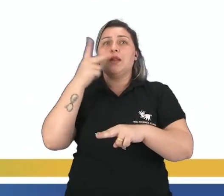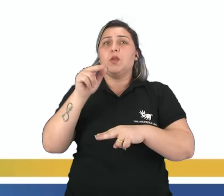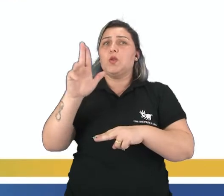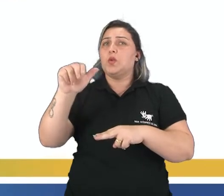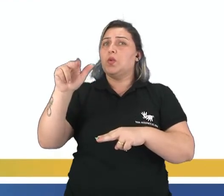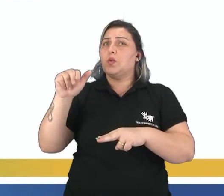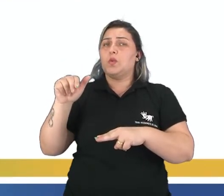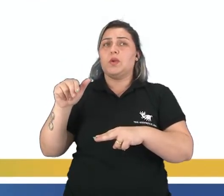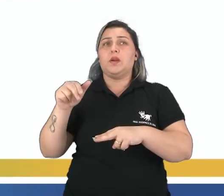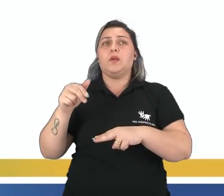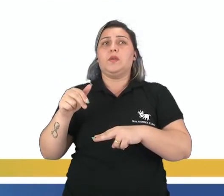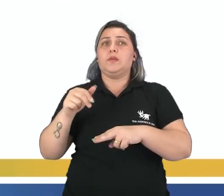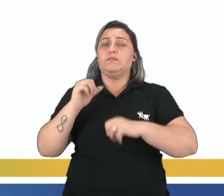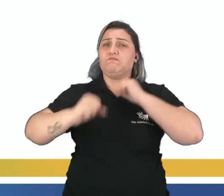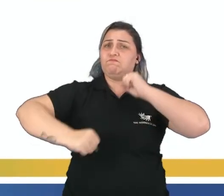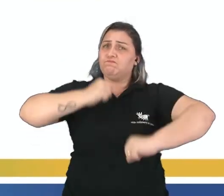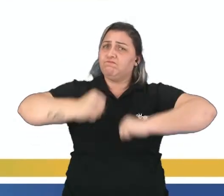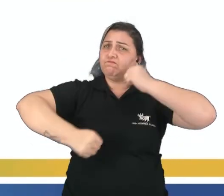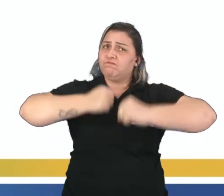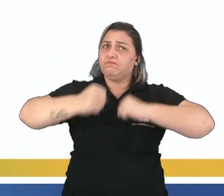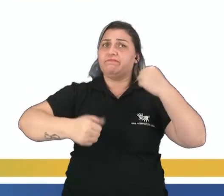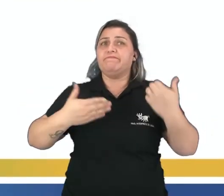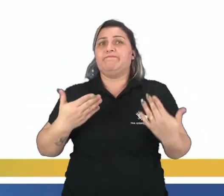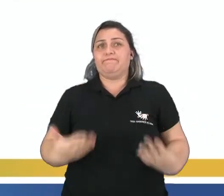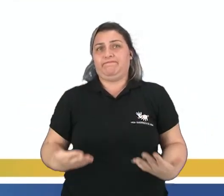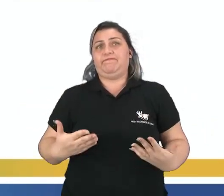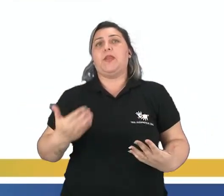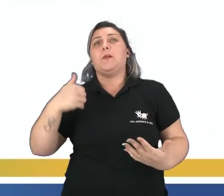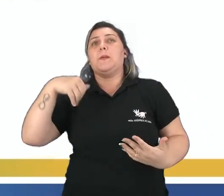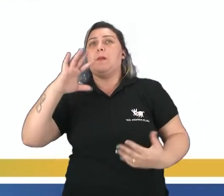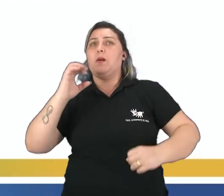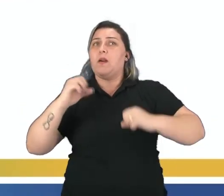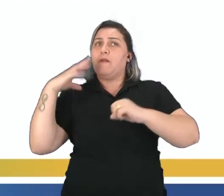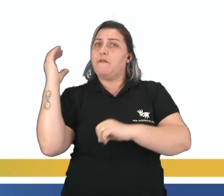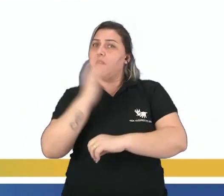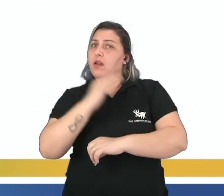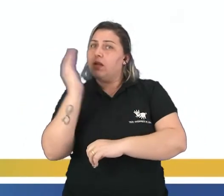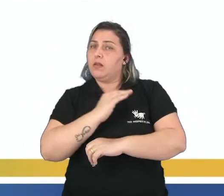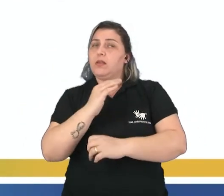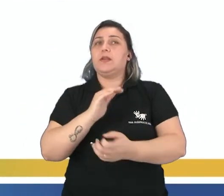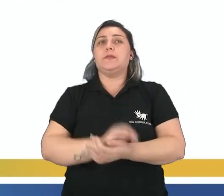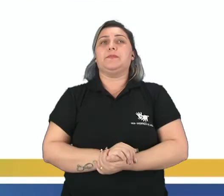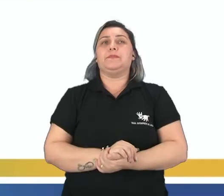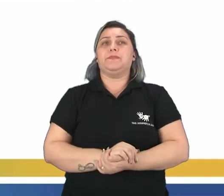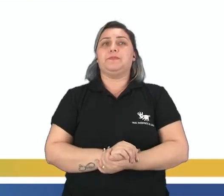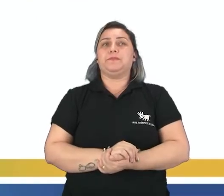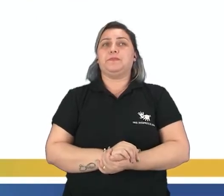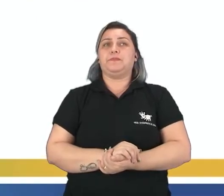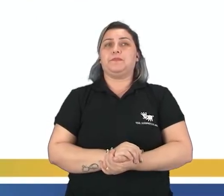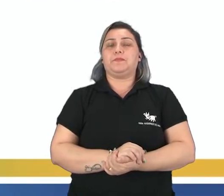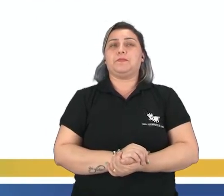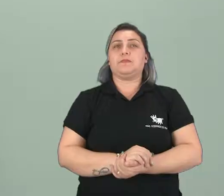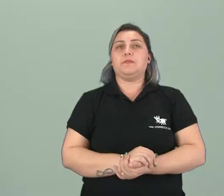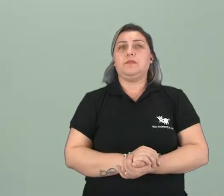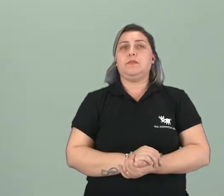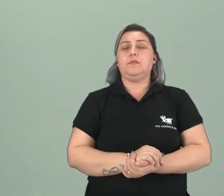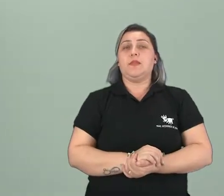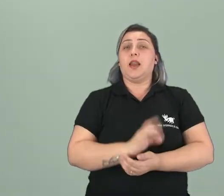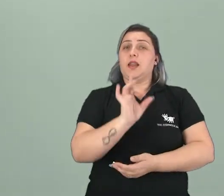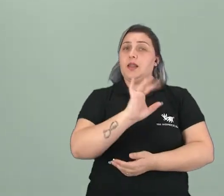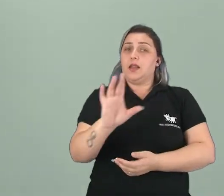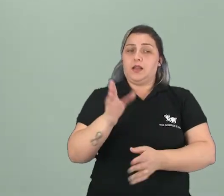nunca poderia ser um velocista. Que ironia, né? O maior velocista de todos os tempos. Como eu acabei de falar para vocês,